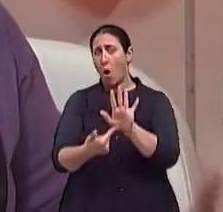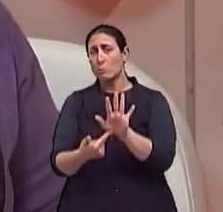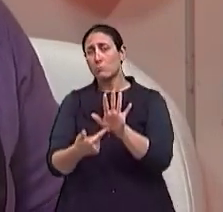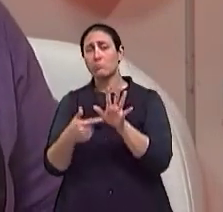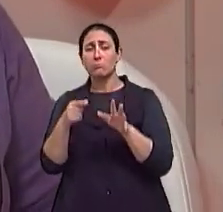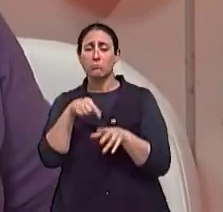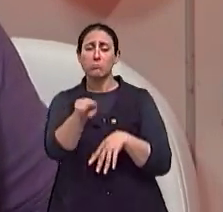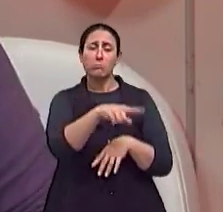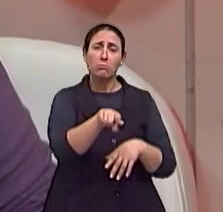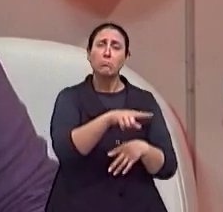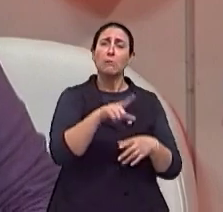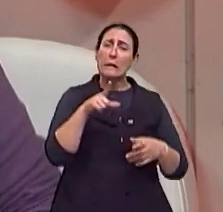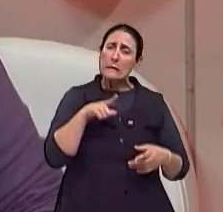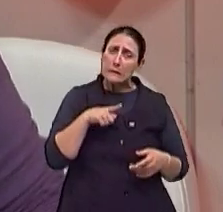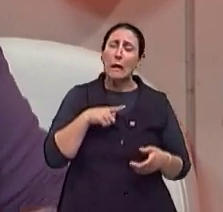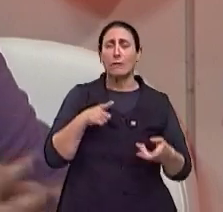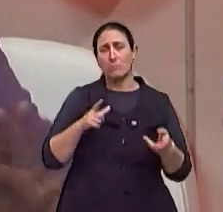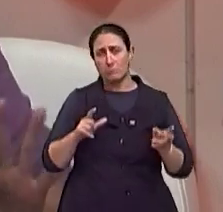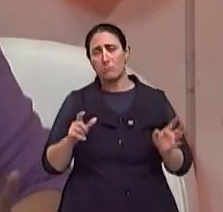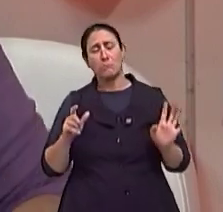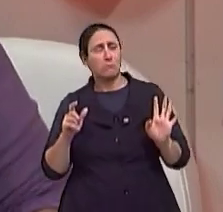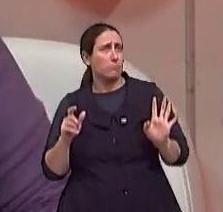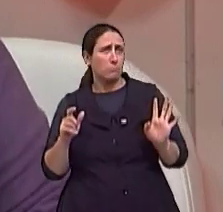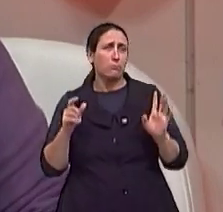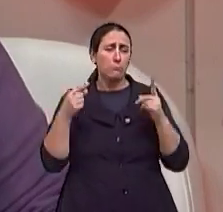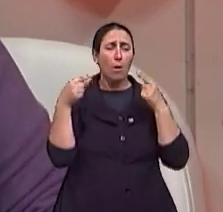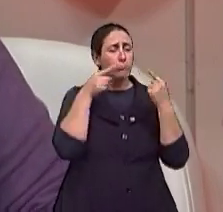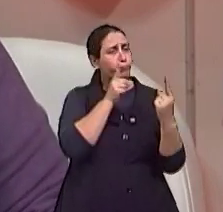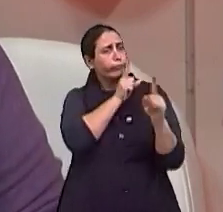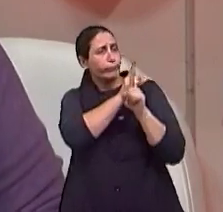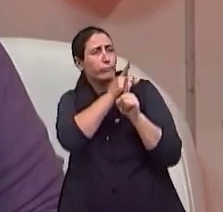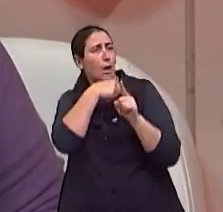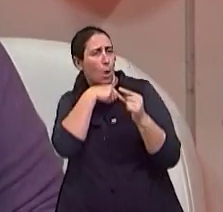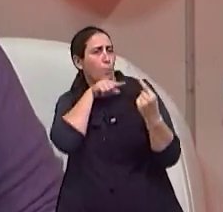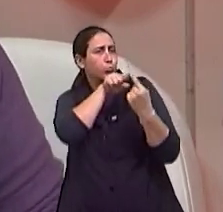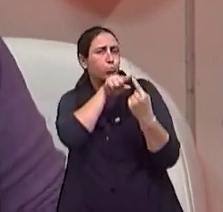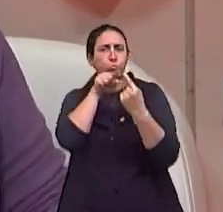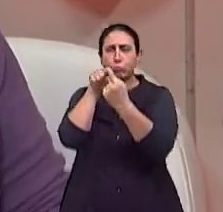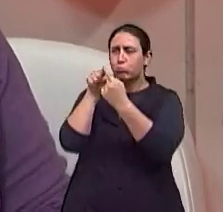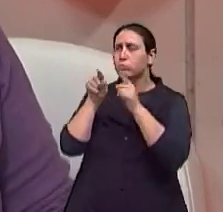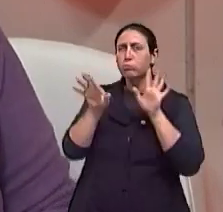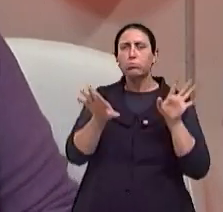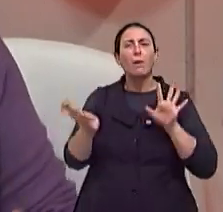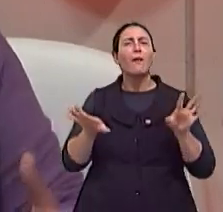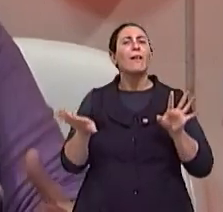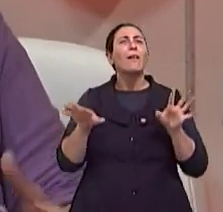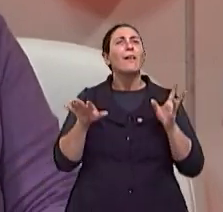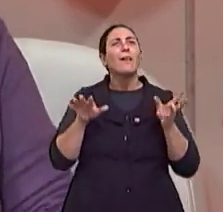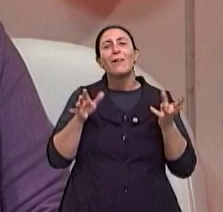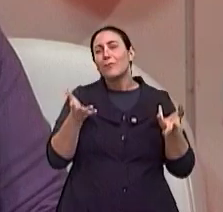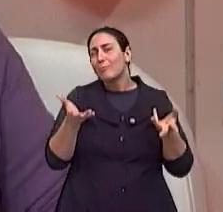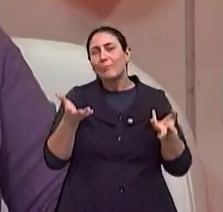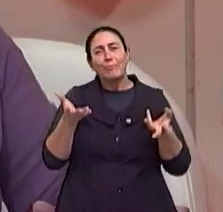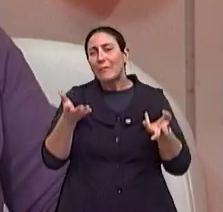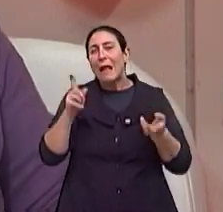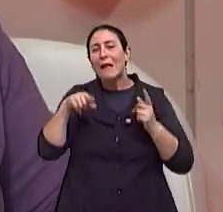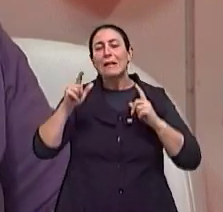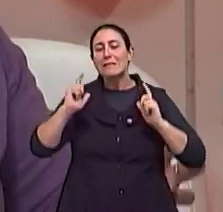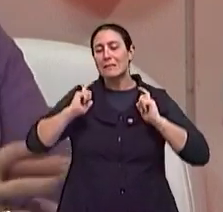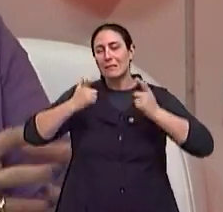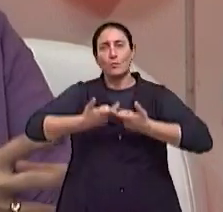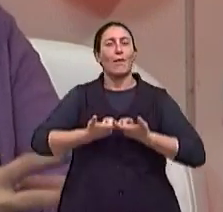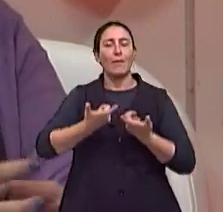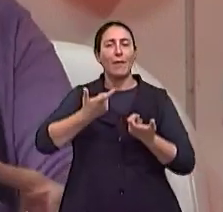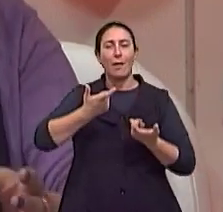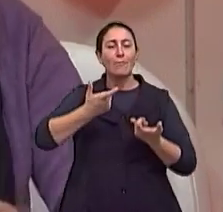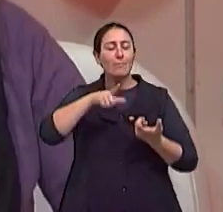se aproximam e se identificam por vários... motivos, né? E a sexualidade é um fator